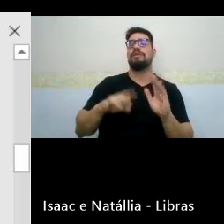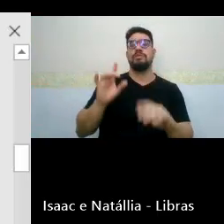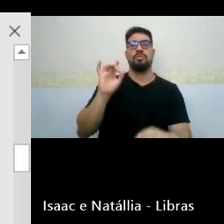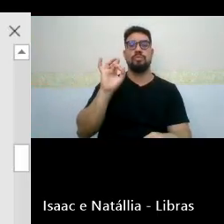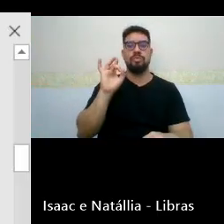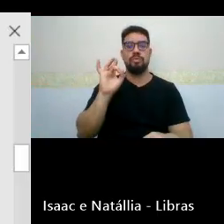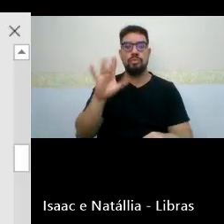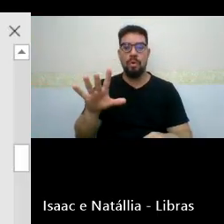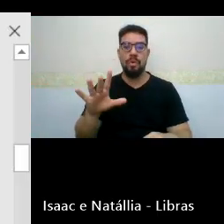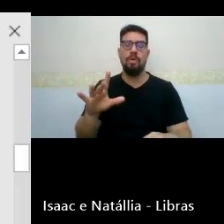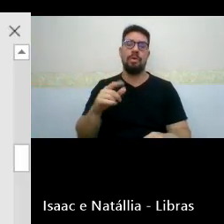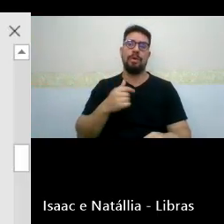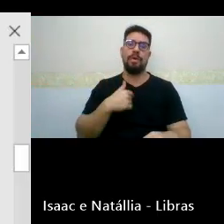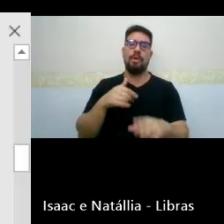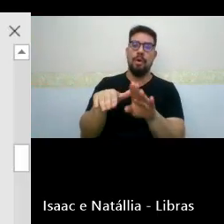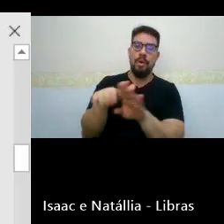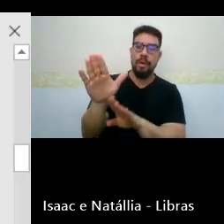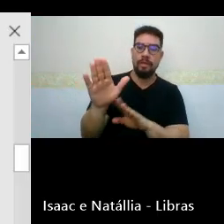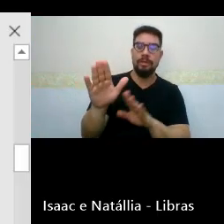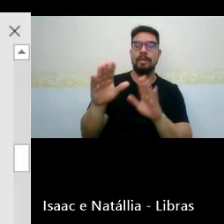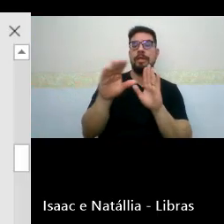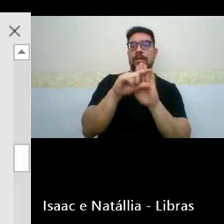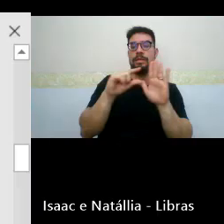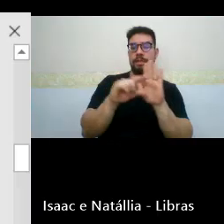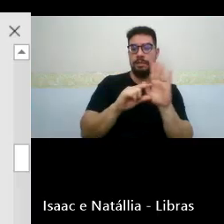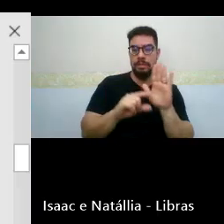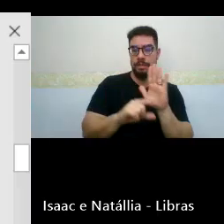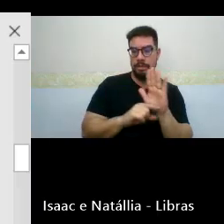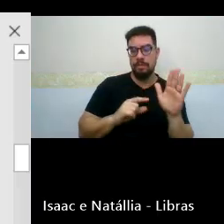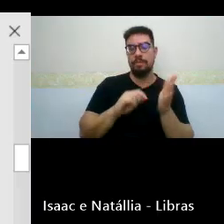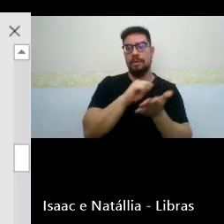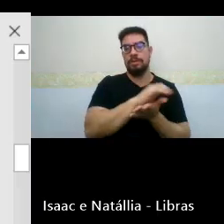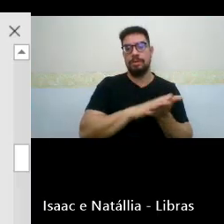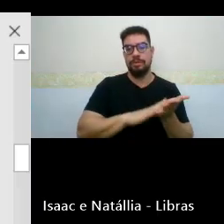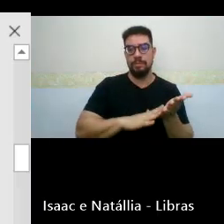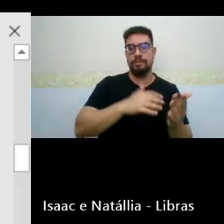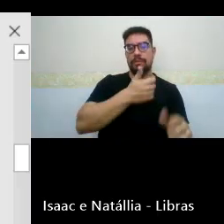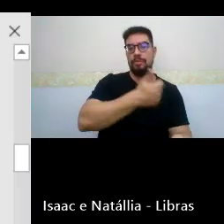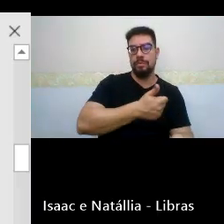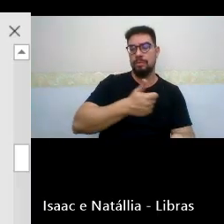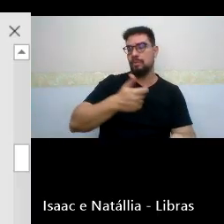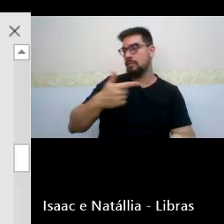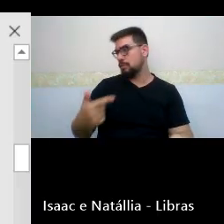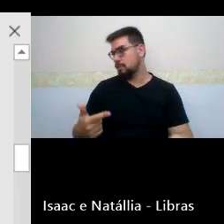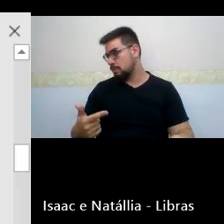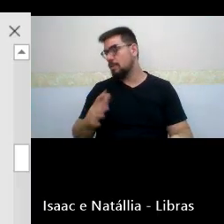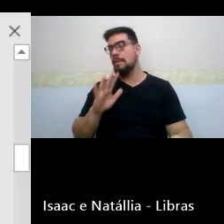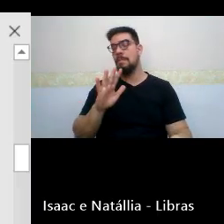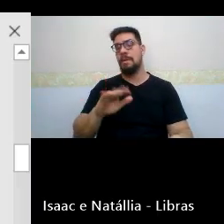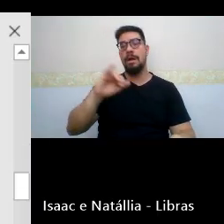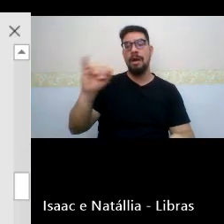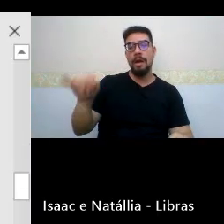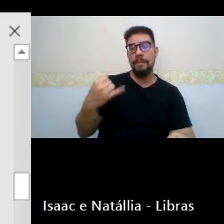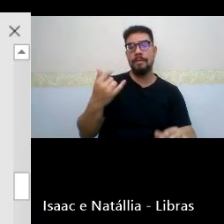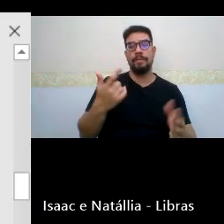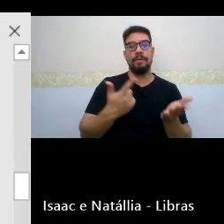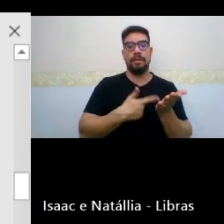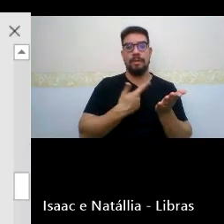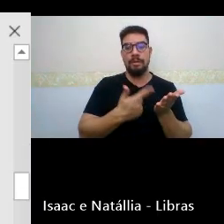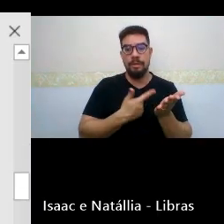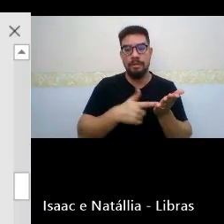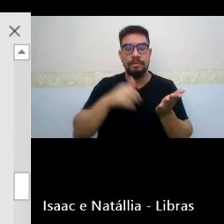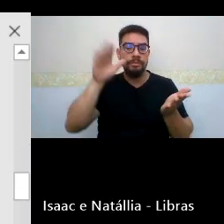foram indicadas para resolver as atividades 1 e atividade 2, mas que assim, explorem o livro numa